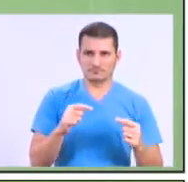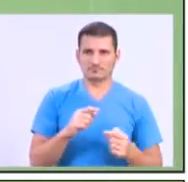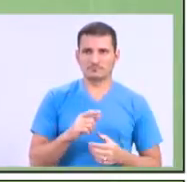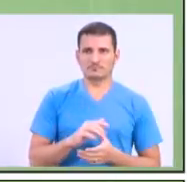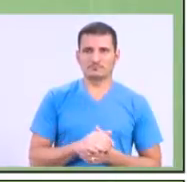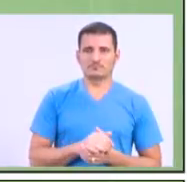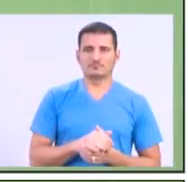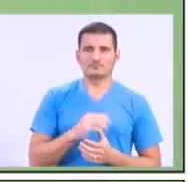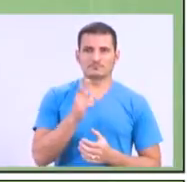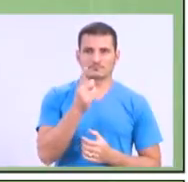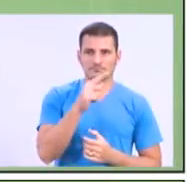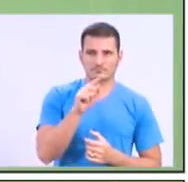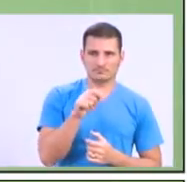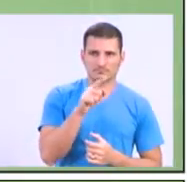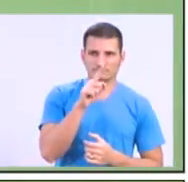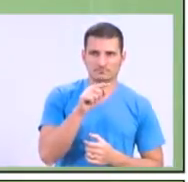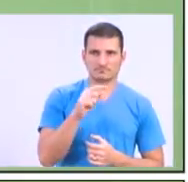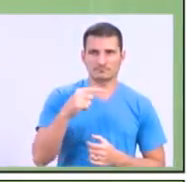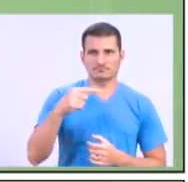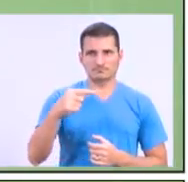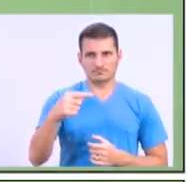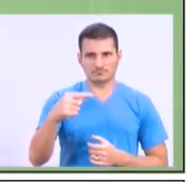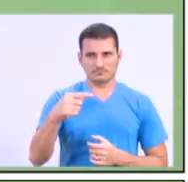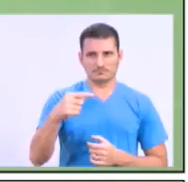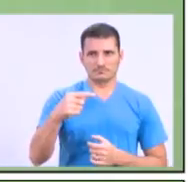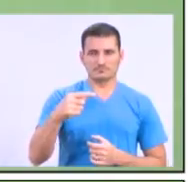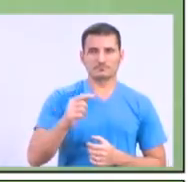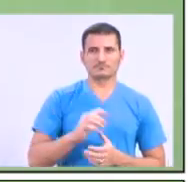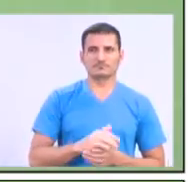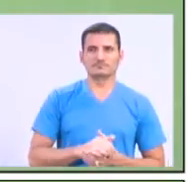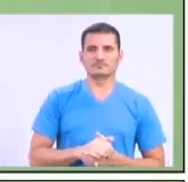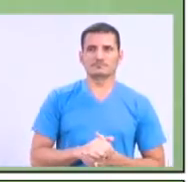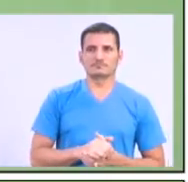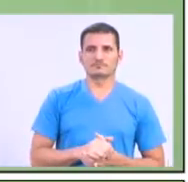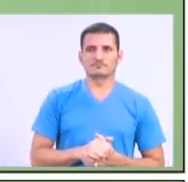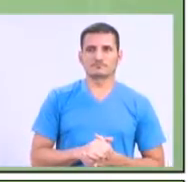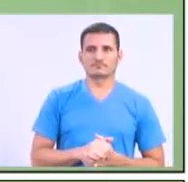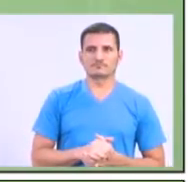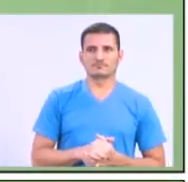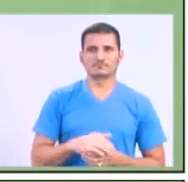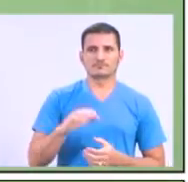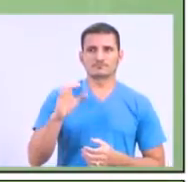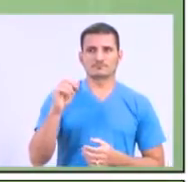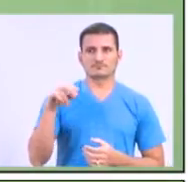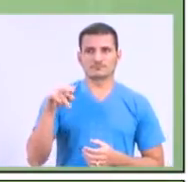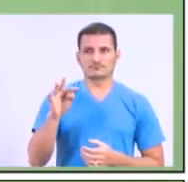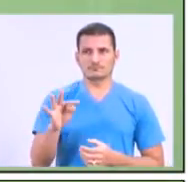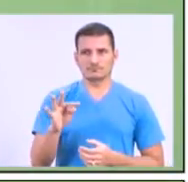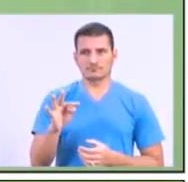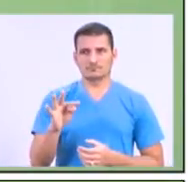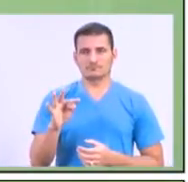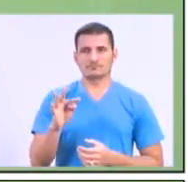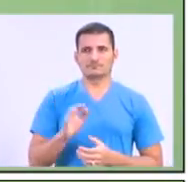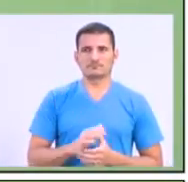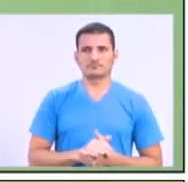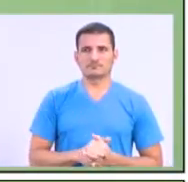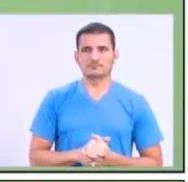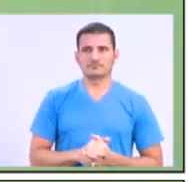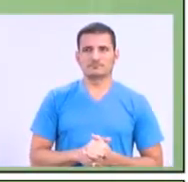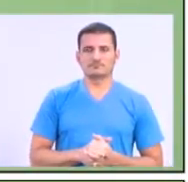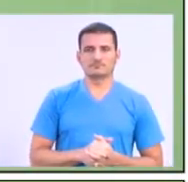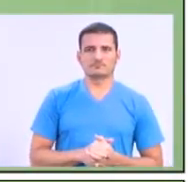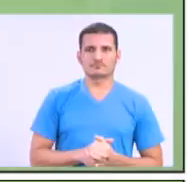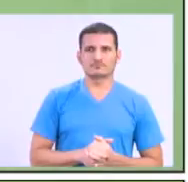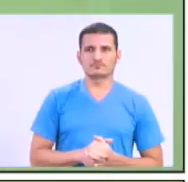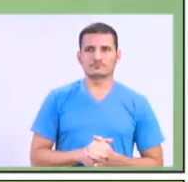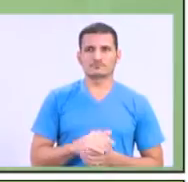variável iniciando com underline, né? Então nós temos o cifrão, underline, count, né? Então underline count é o nome da